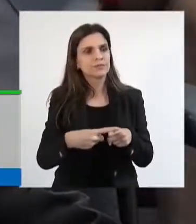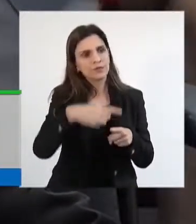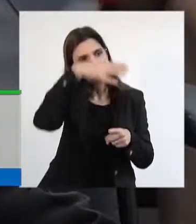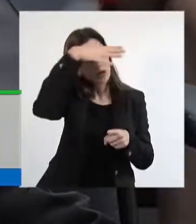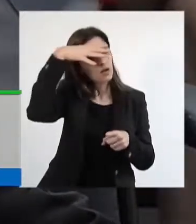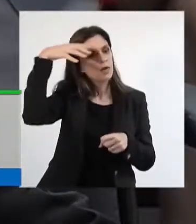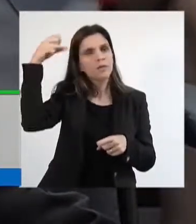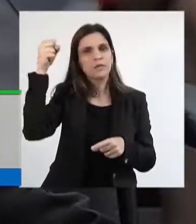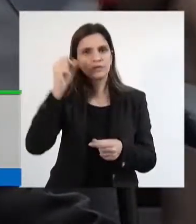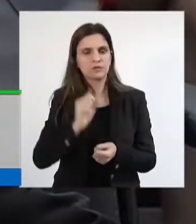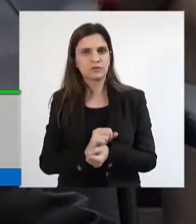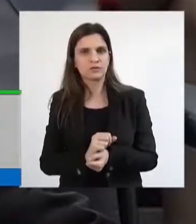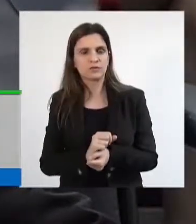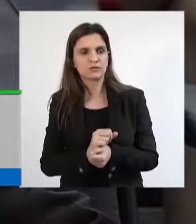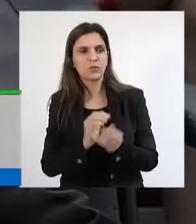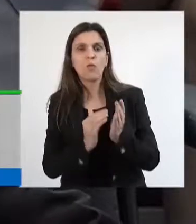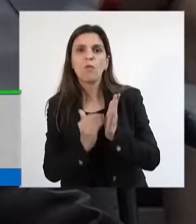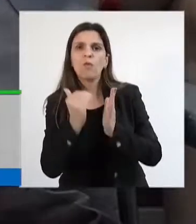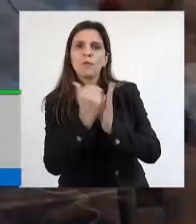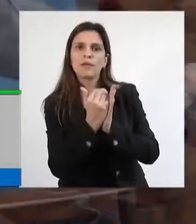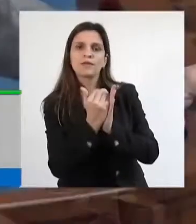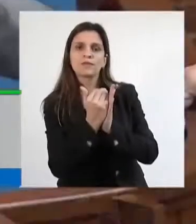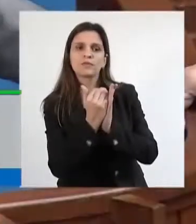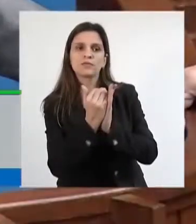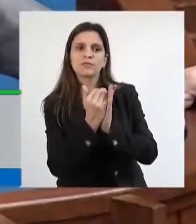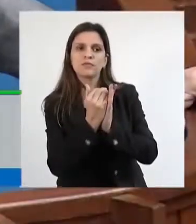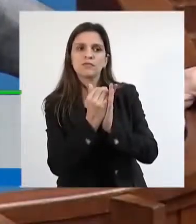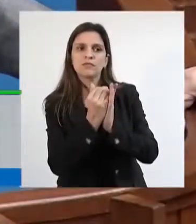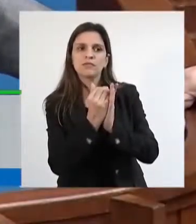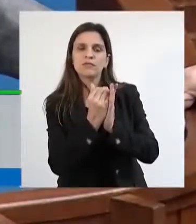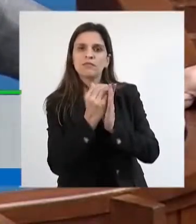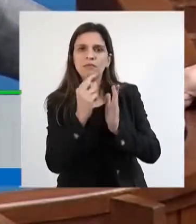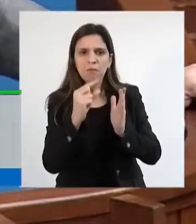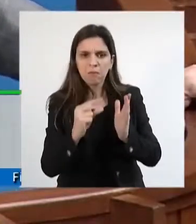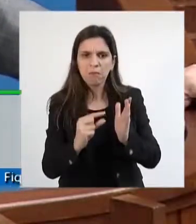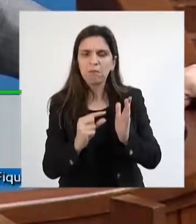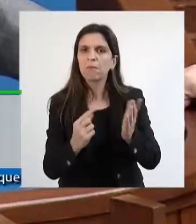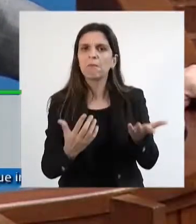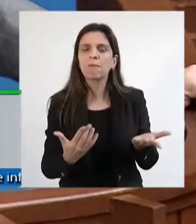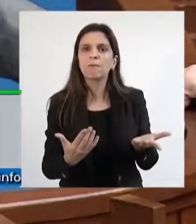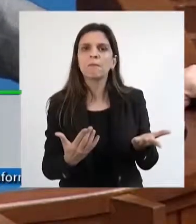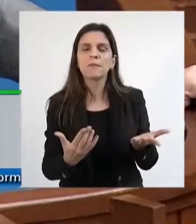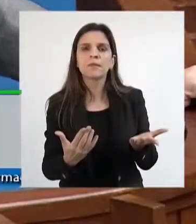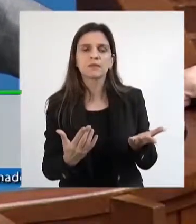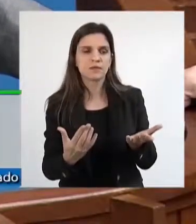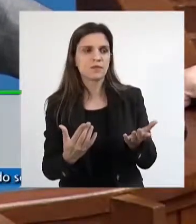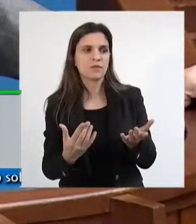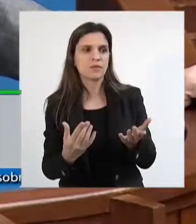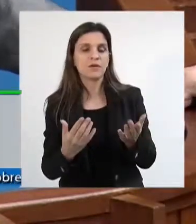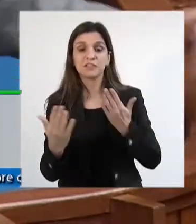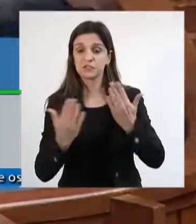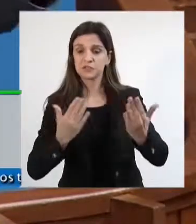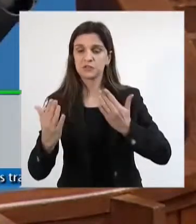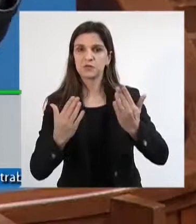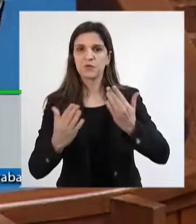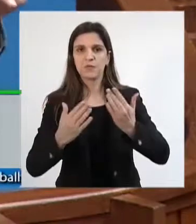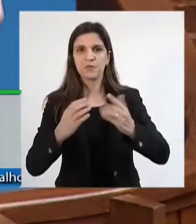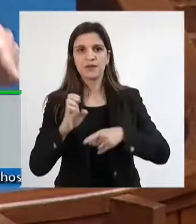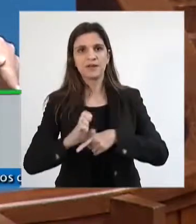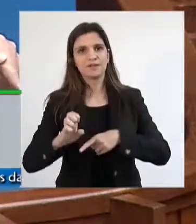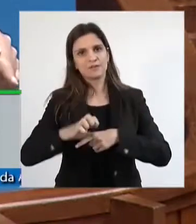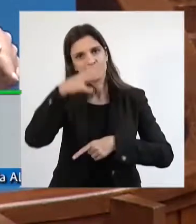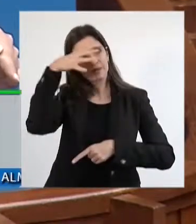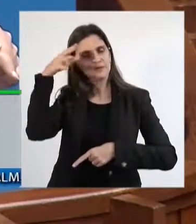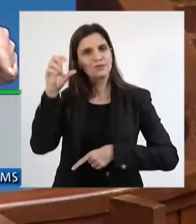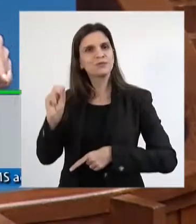reajuste menor que o Mato Grosso do Sul? O critério de correção do Mato Grosso, todos os